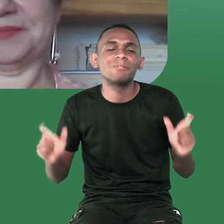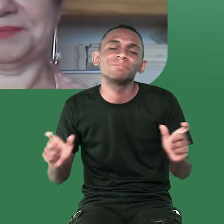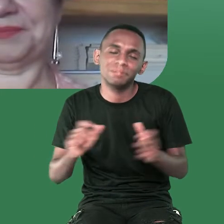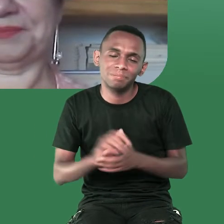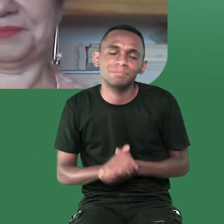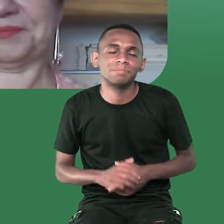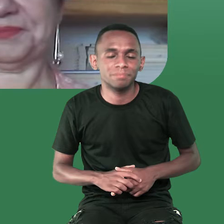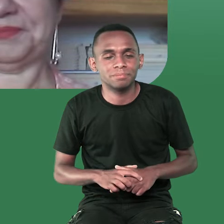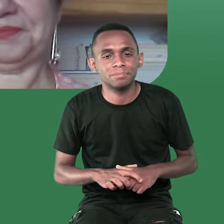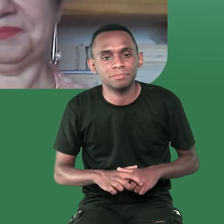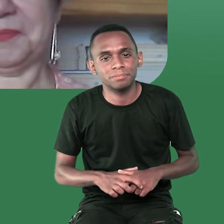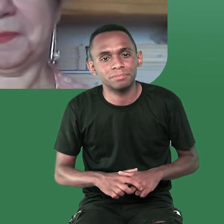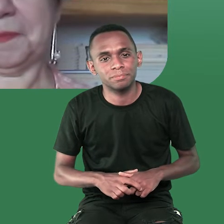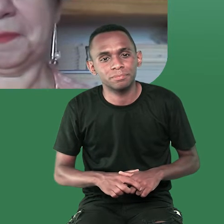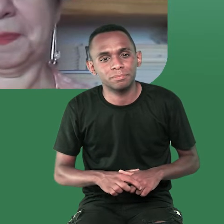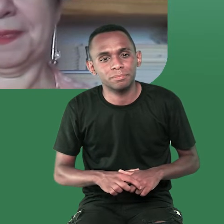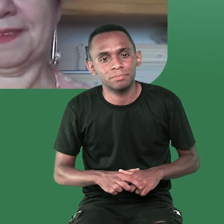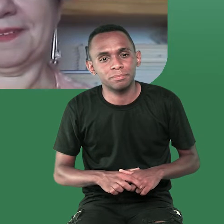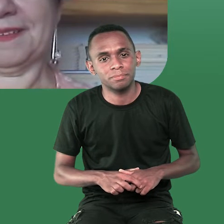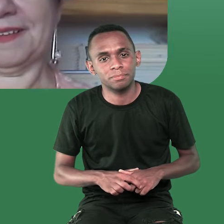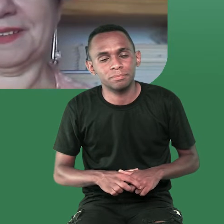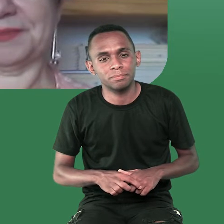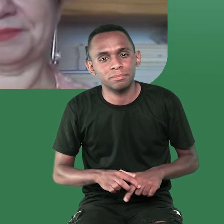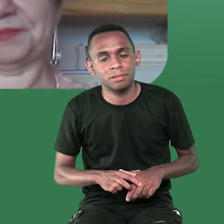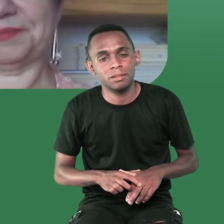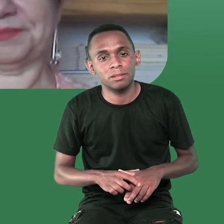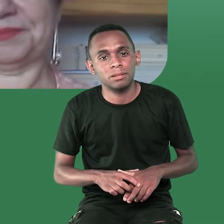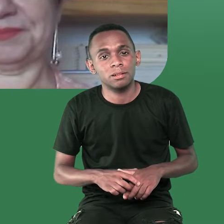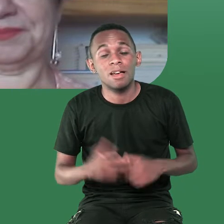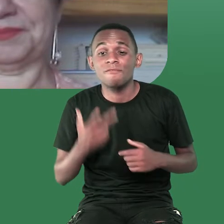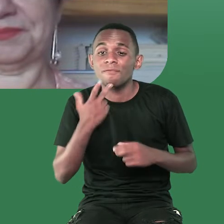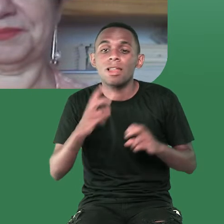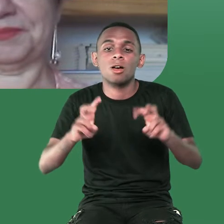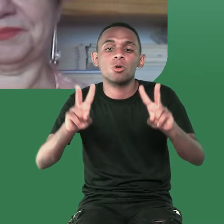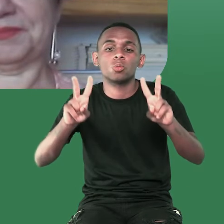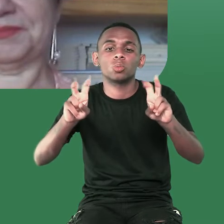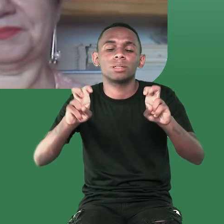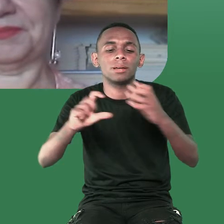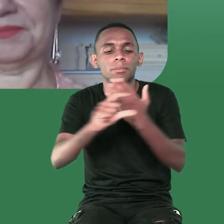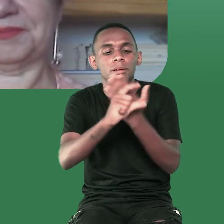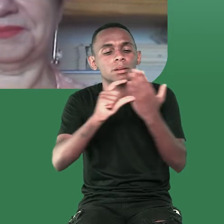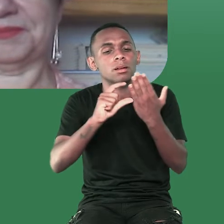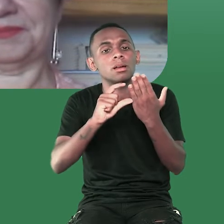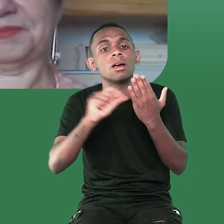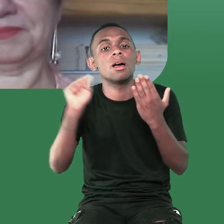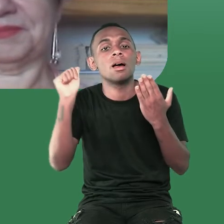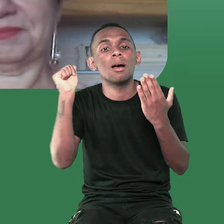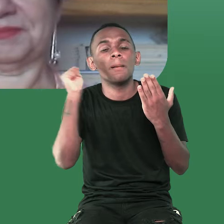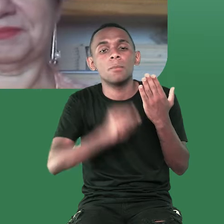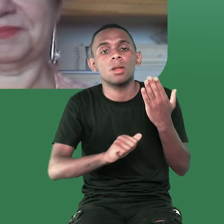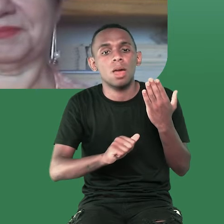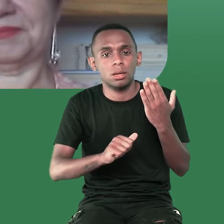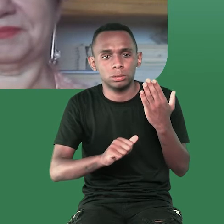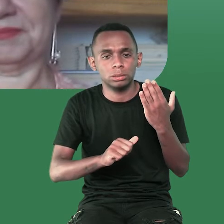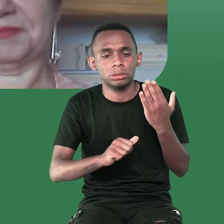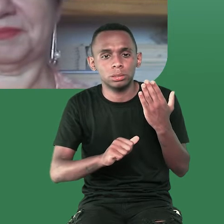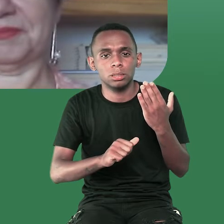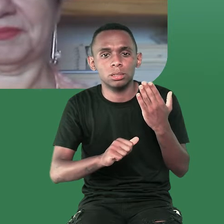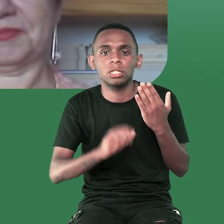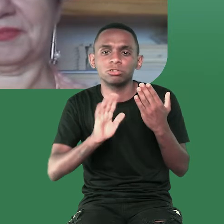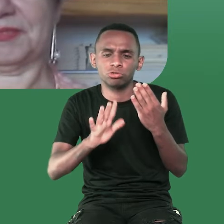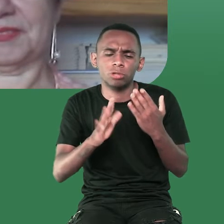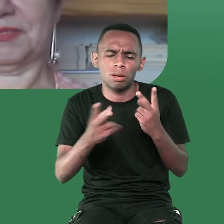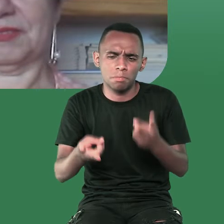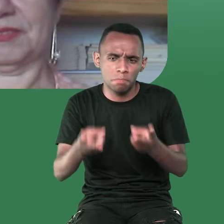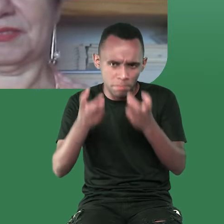É, E vamos falar agora do título, Mulheres. Essa primeira parte, né, já dá para